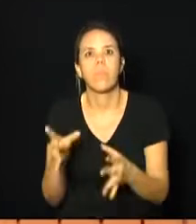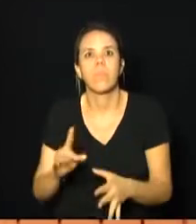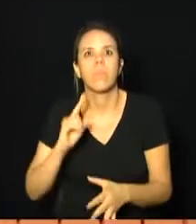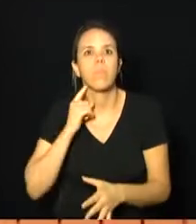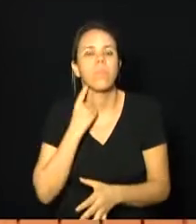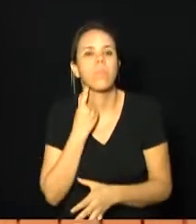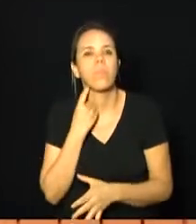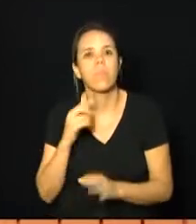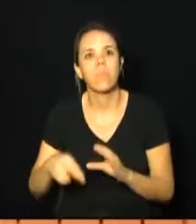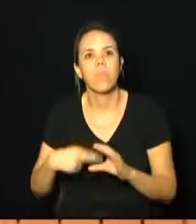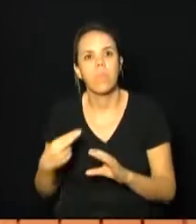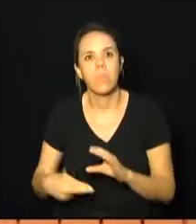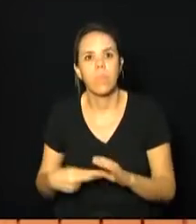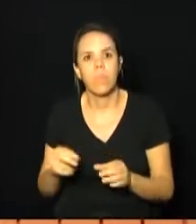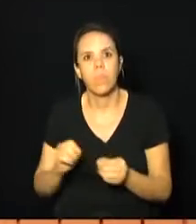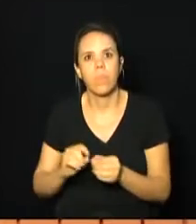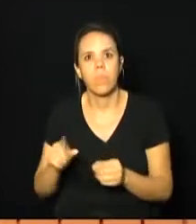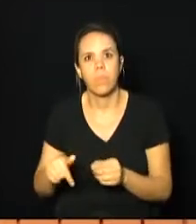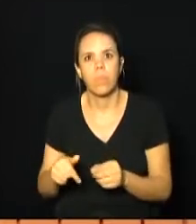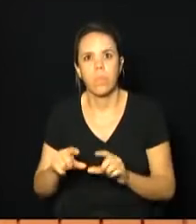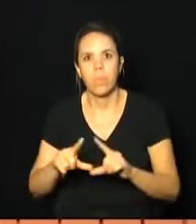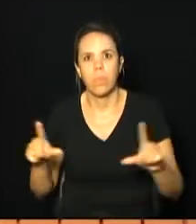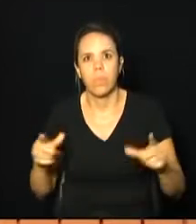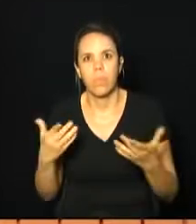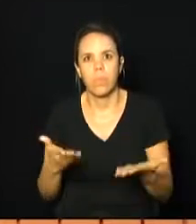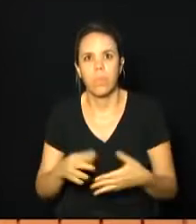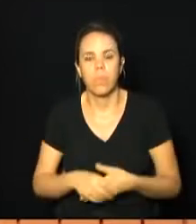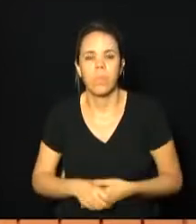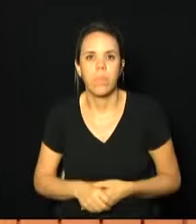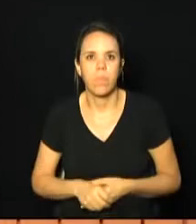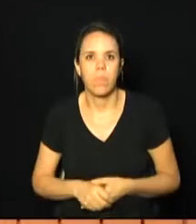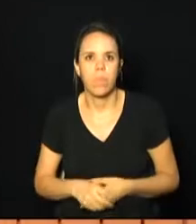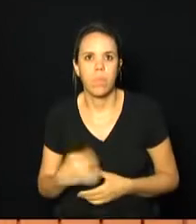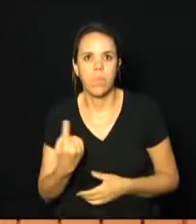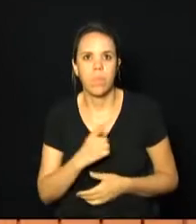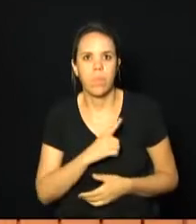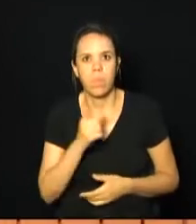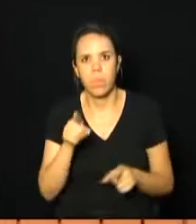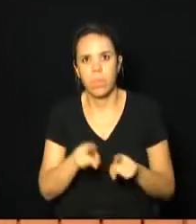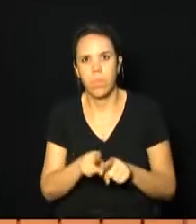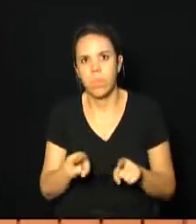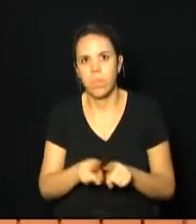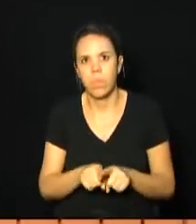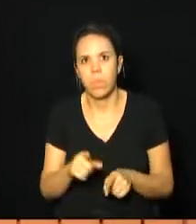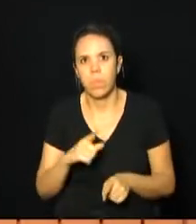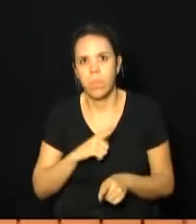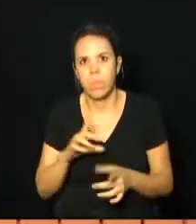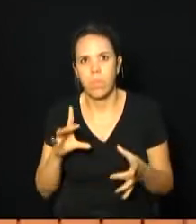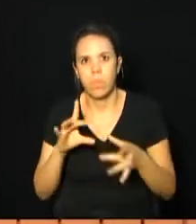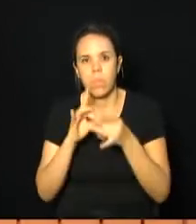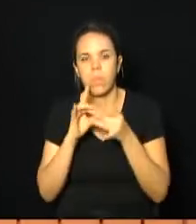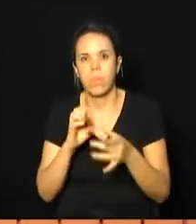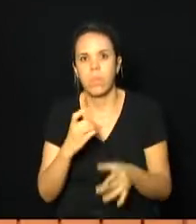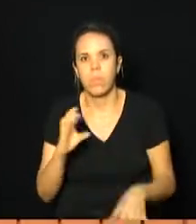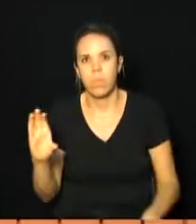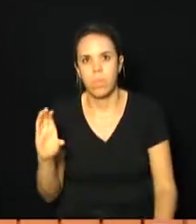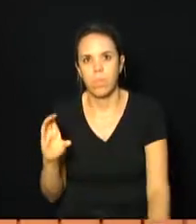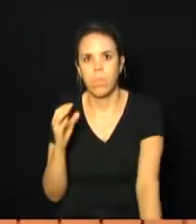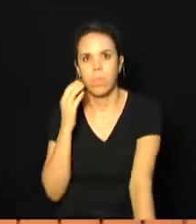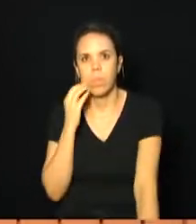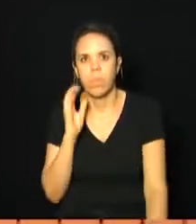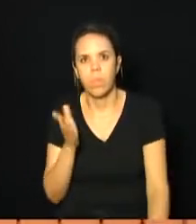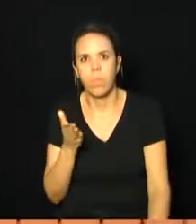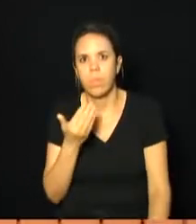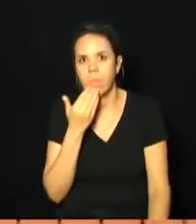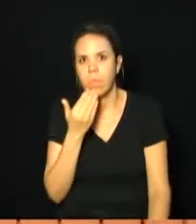no ecoponto, e a gente está fazendo mais placas dessa. E a gente tem também uma parceria com a ENDEC, e a gente